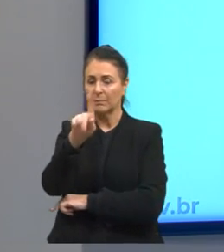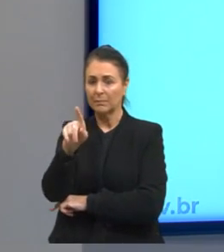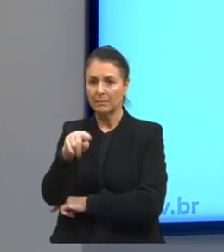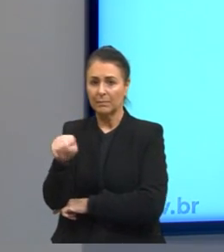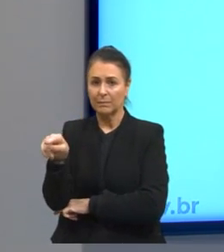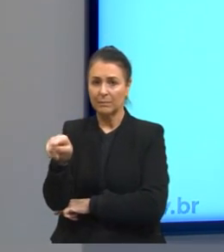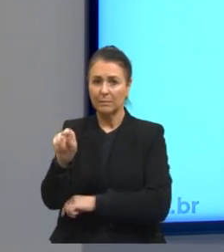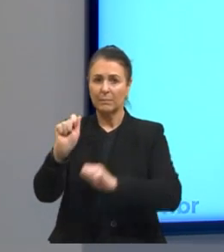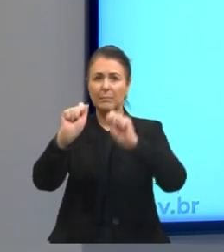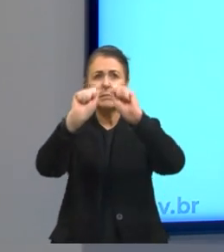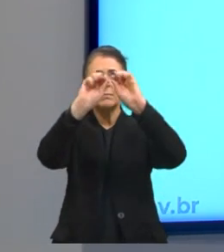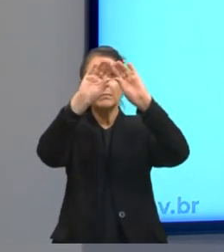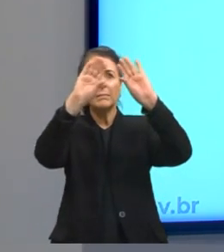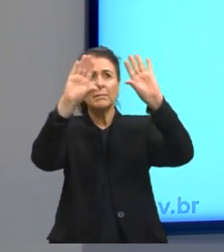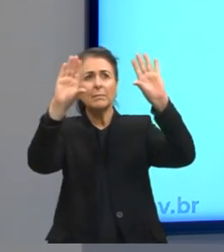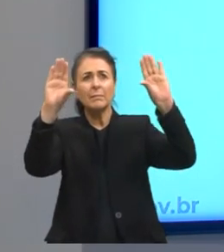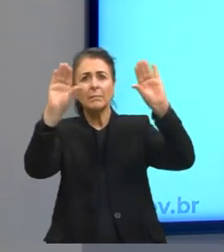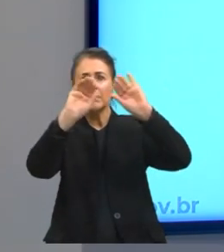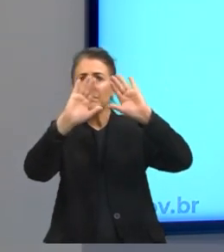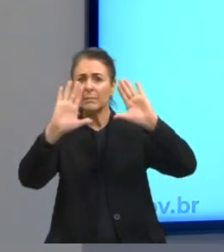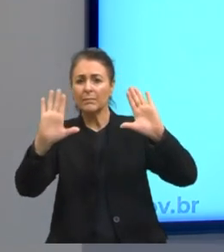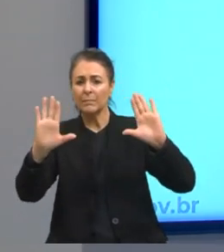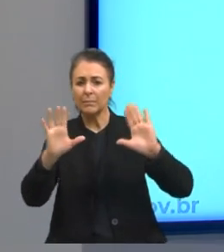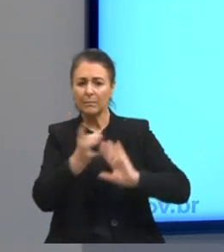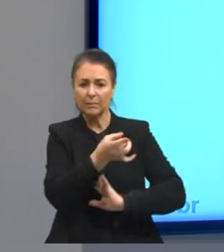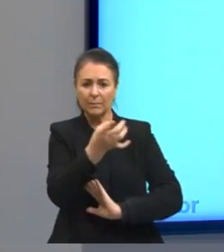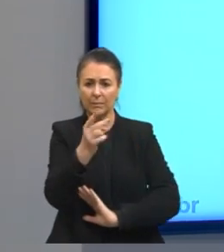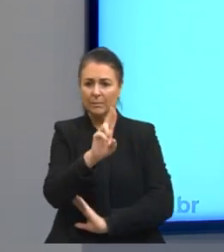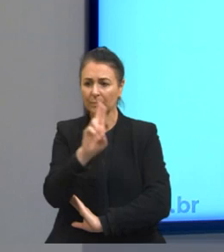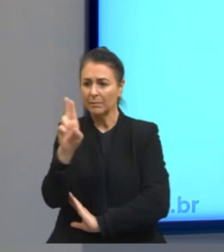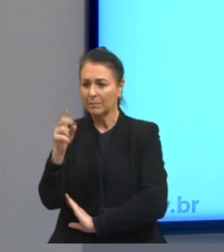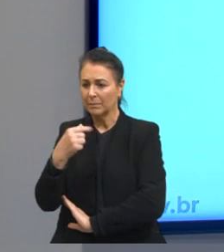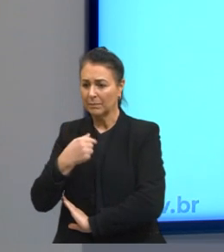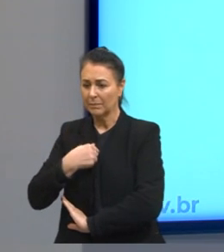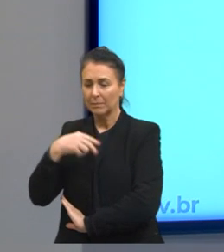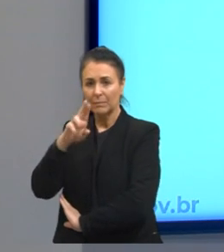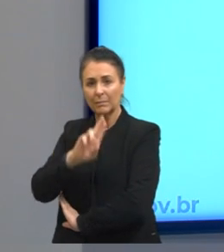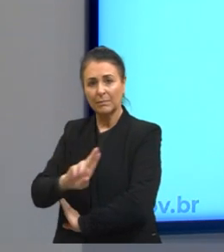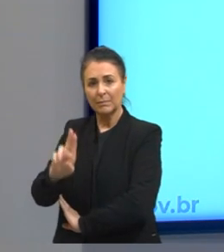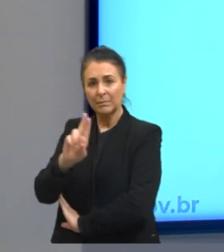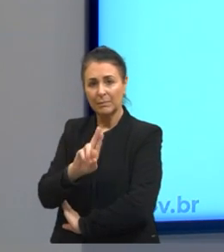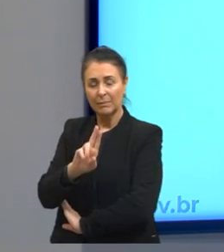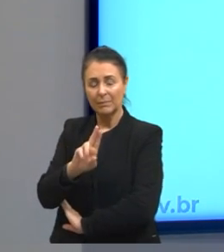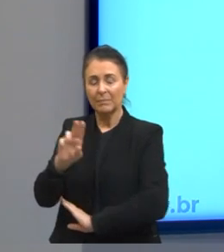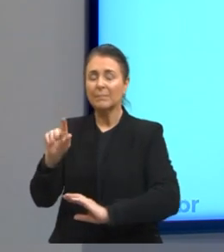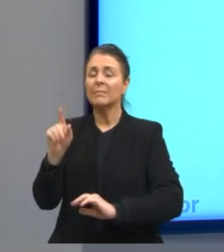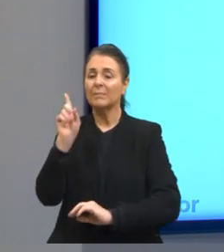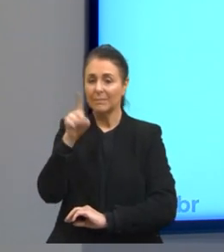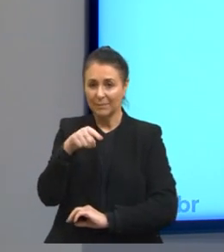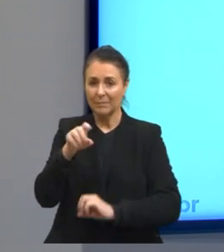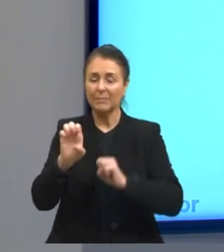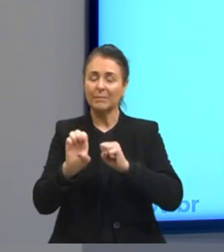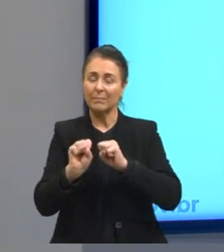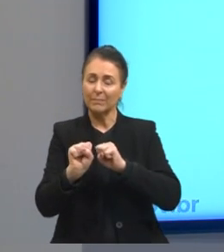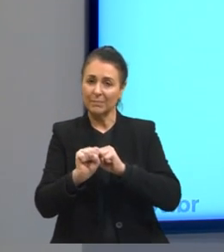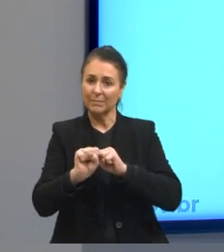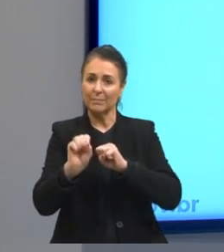nuvens. Cada nome que eu tenho aqui é um substantivo.